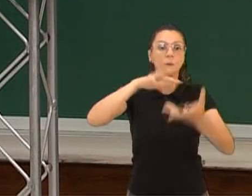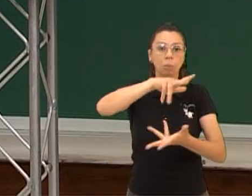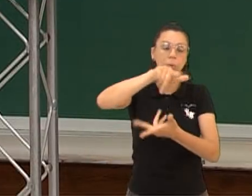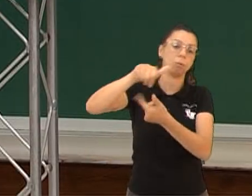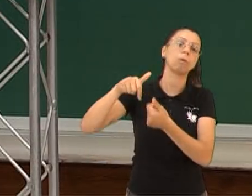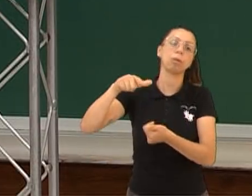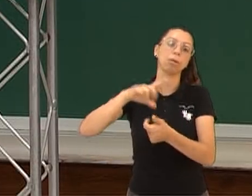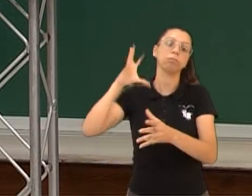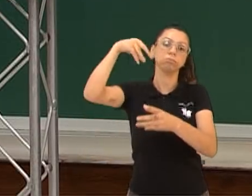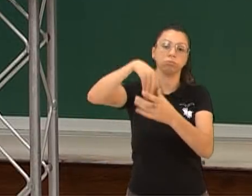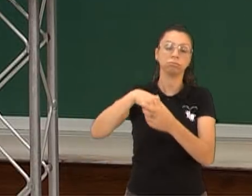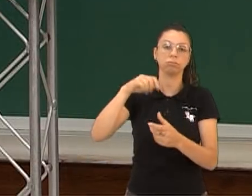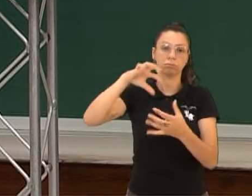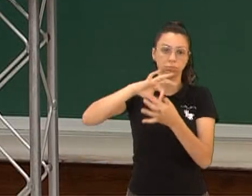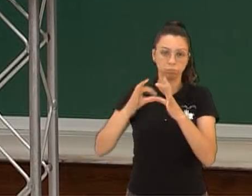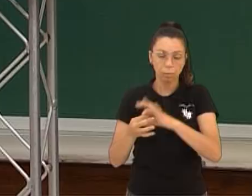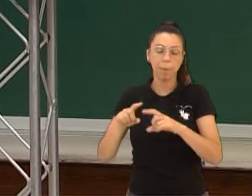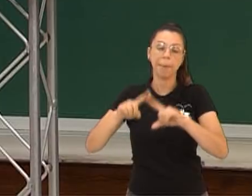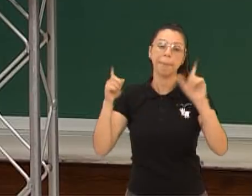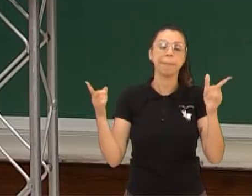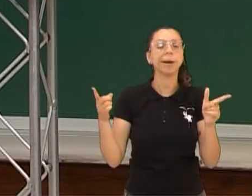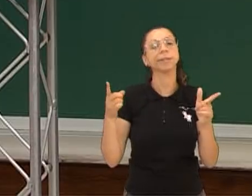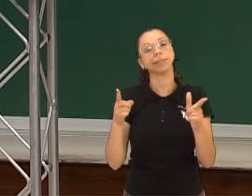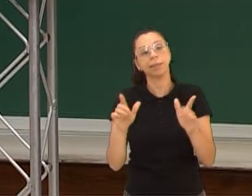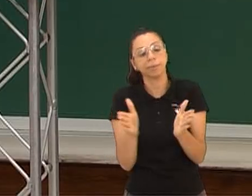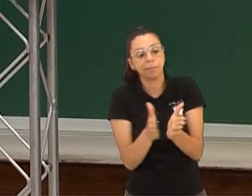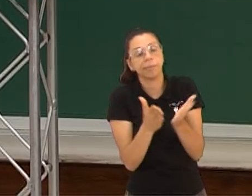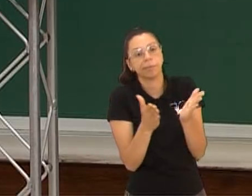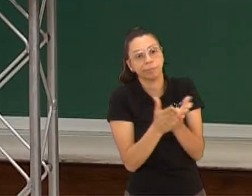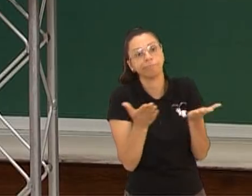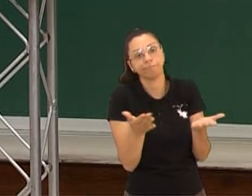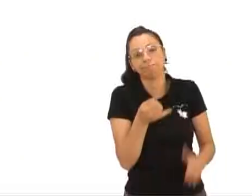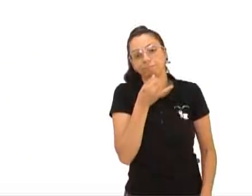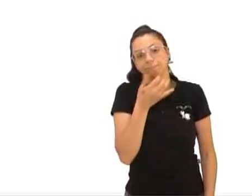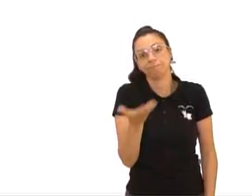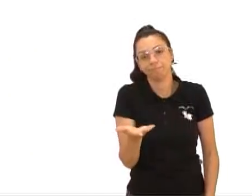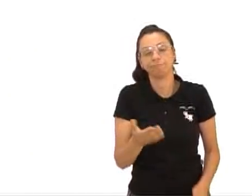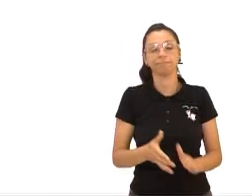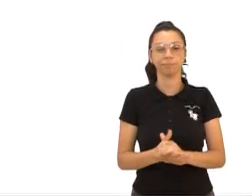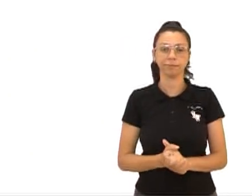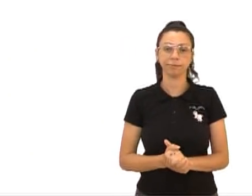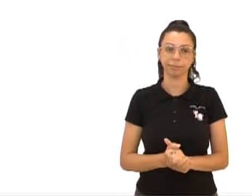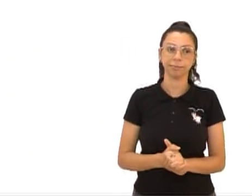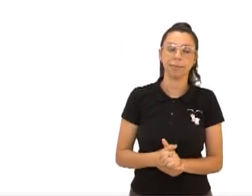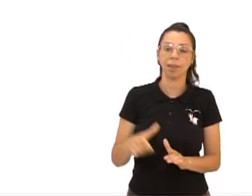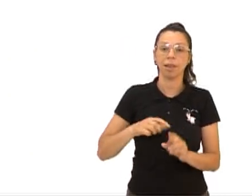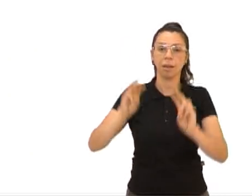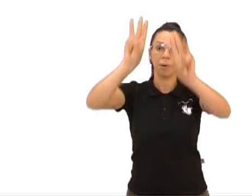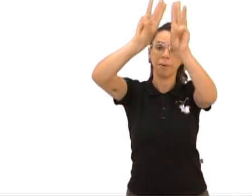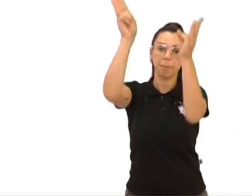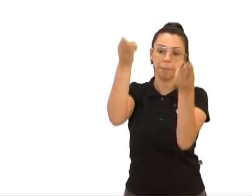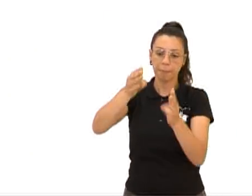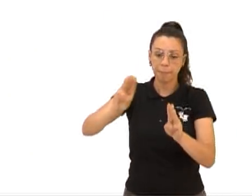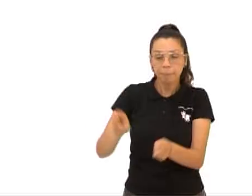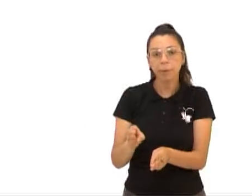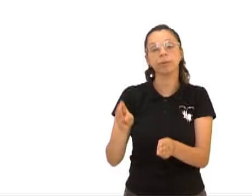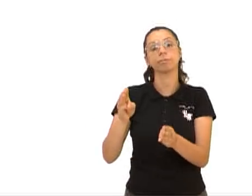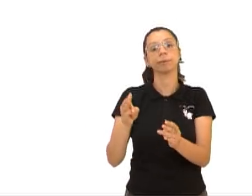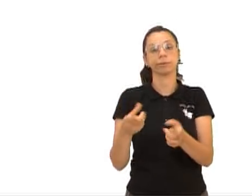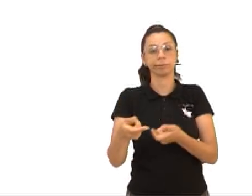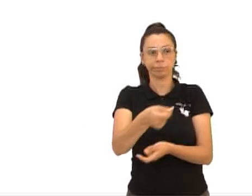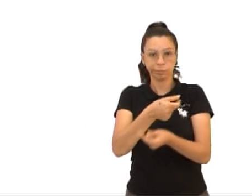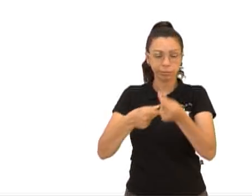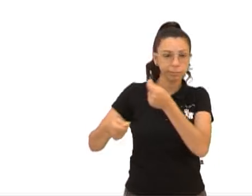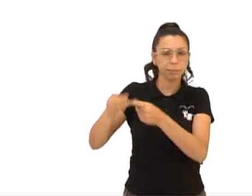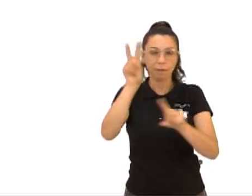estão nesse continente. E, infelizmente, ele ainda é o mais pobre do mundo. Aqui temos um mapa de economia, não sei se está boa a visualização para